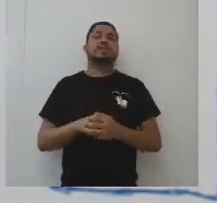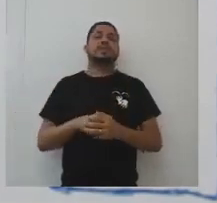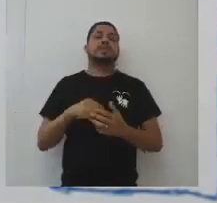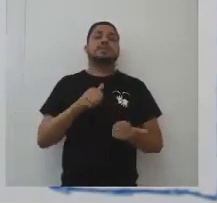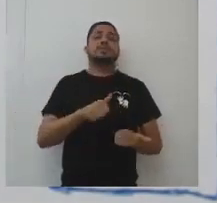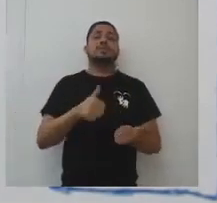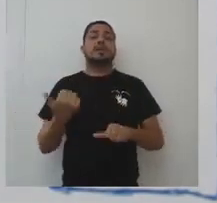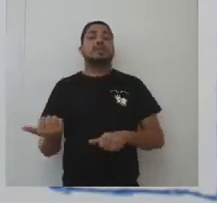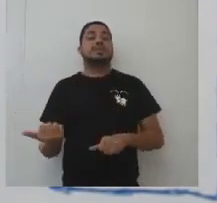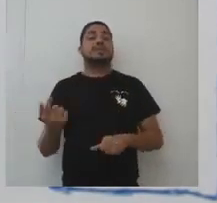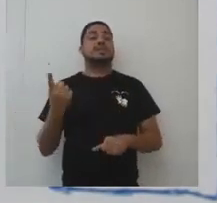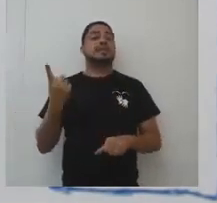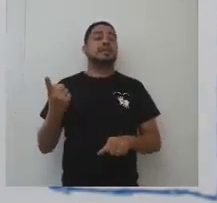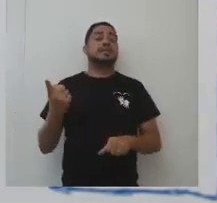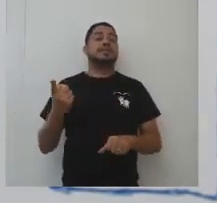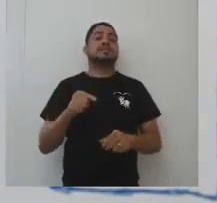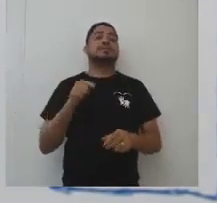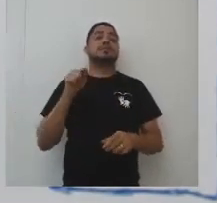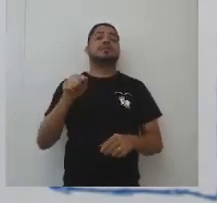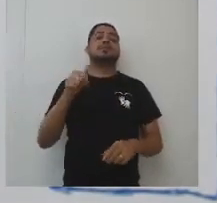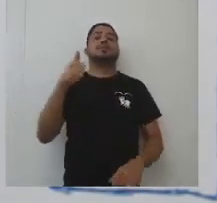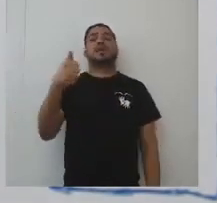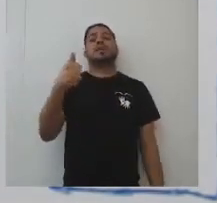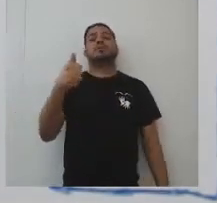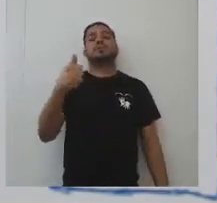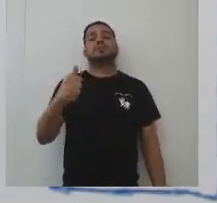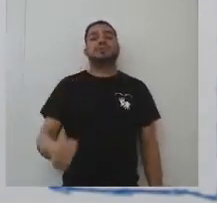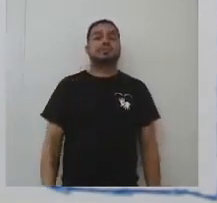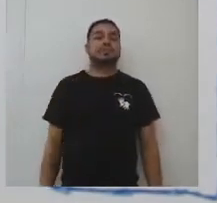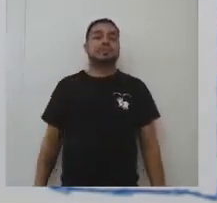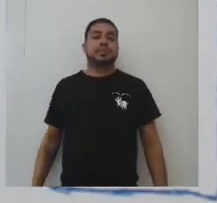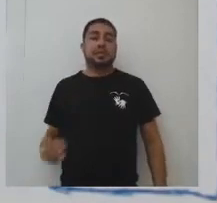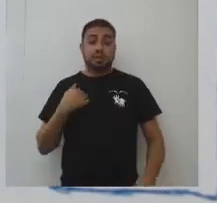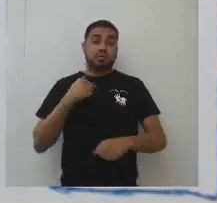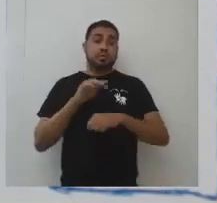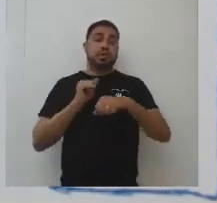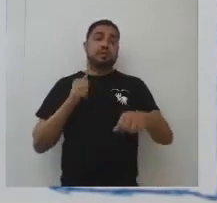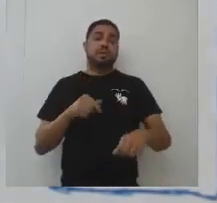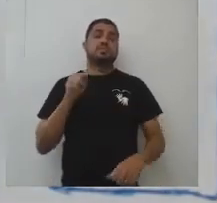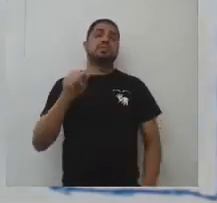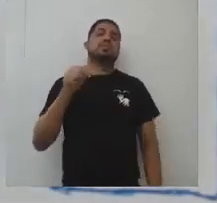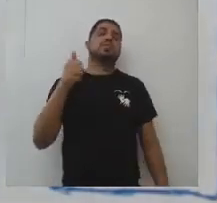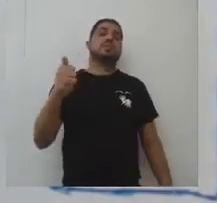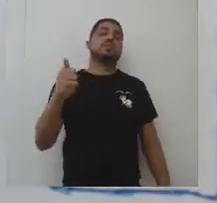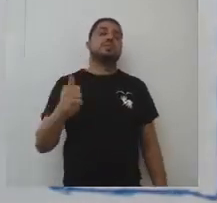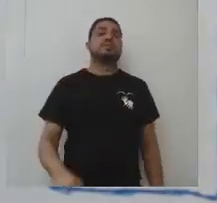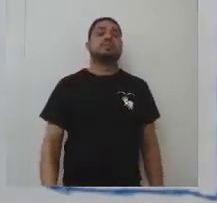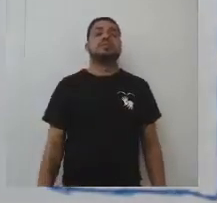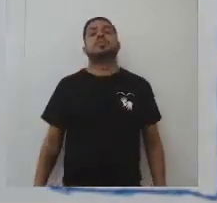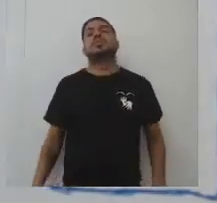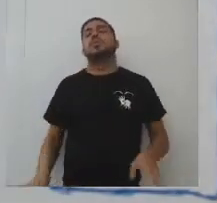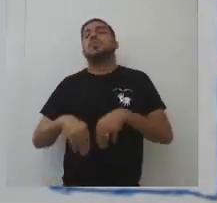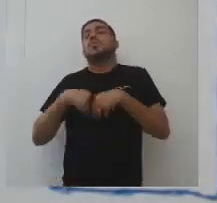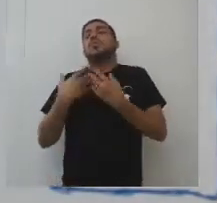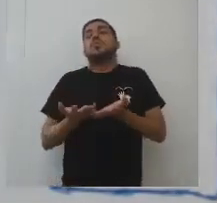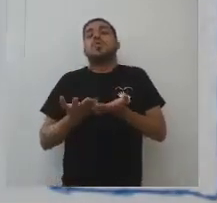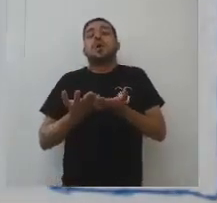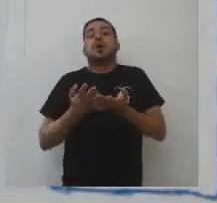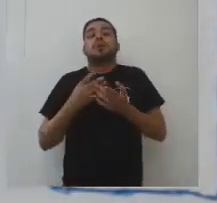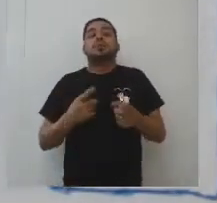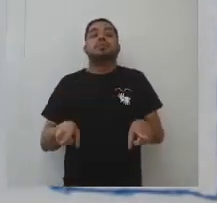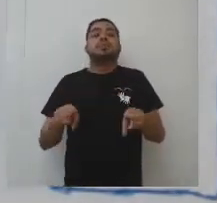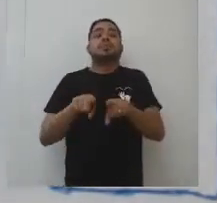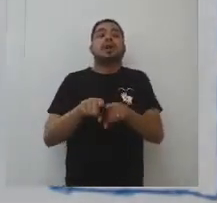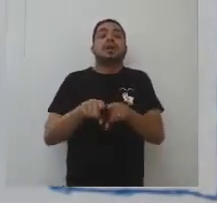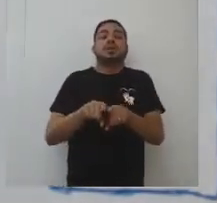esse ponto de ponto A. Vou chamar esse ponto A. Qual é o par